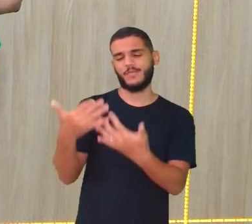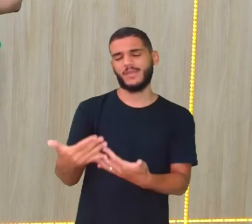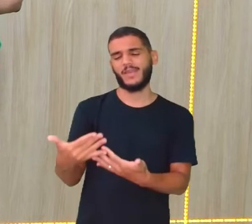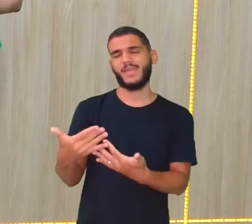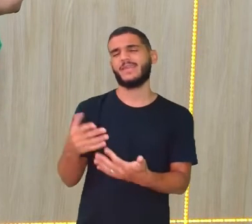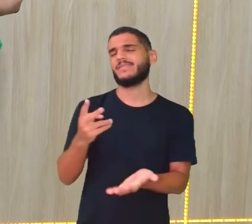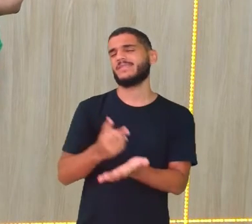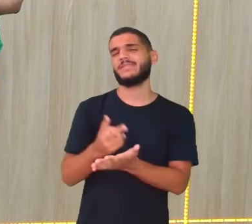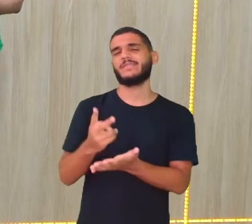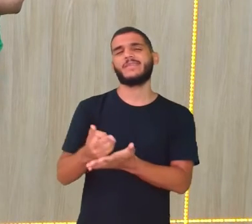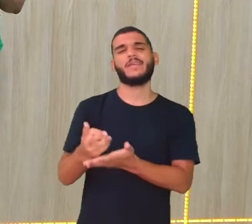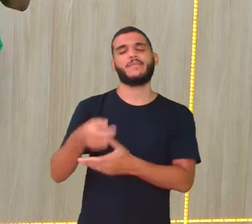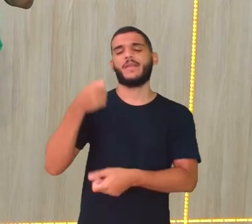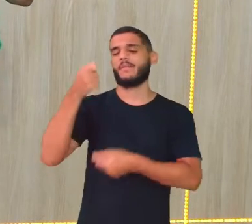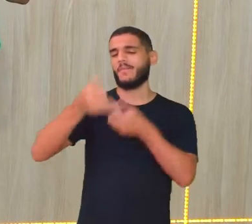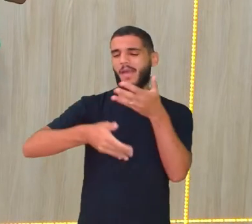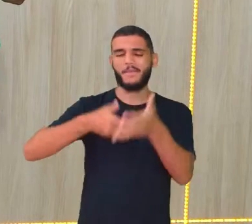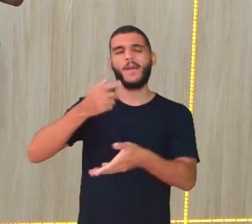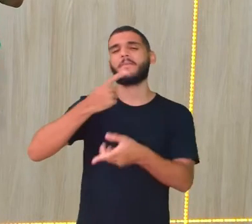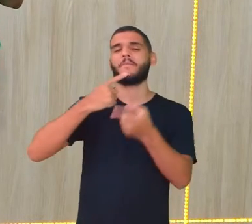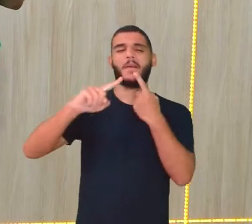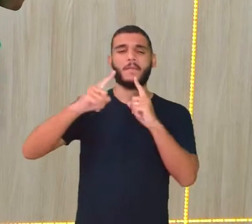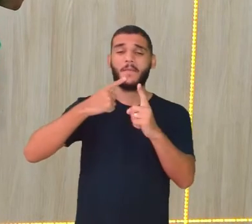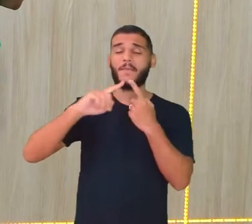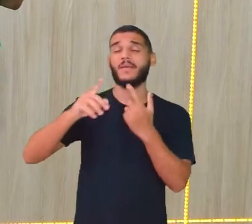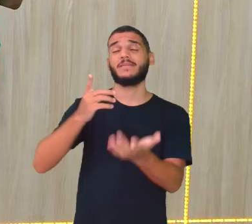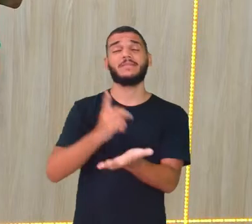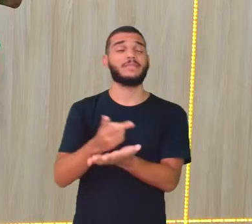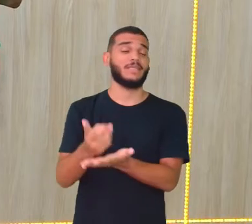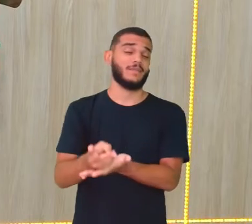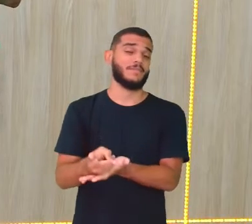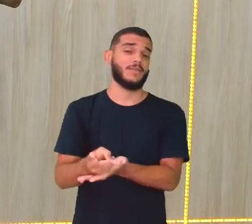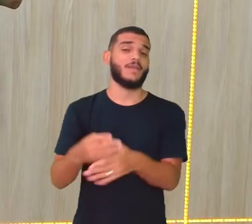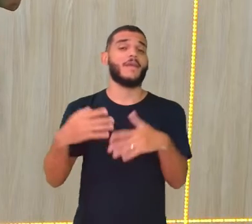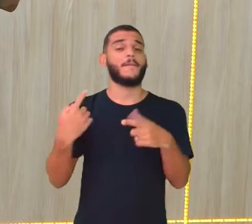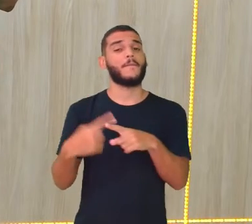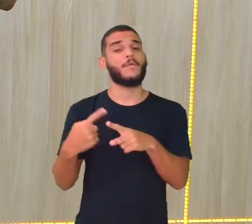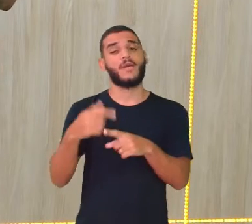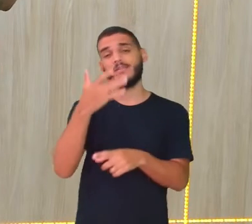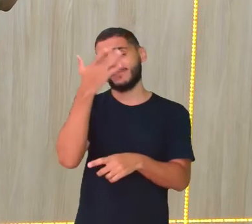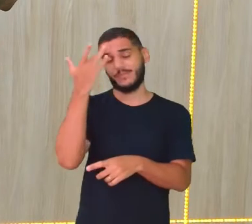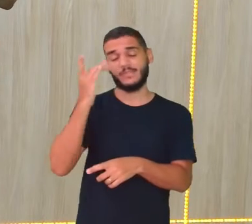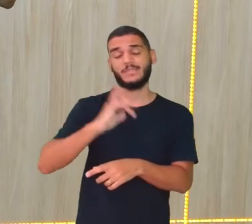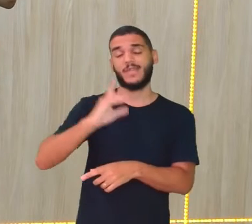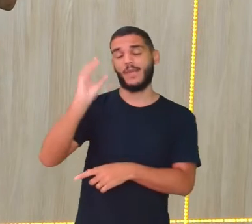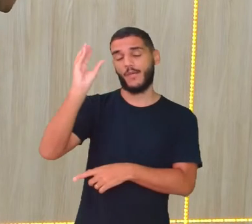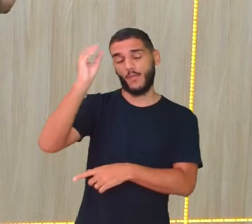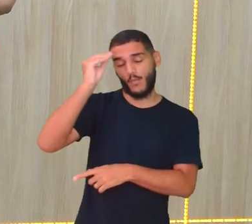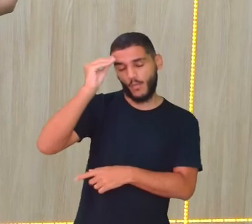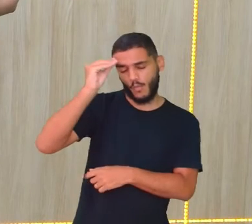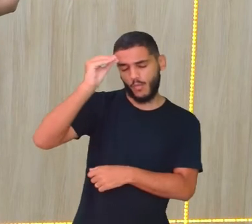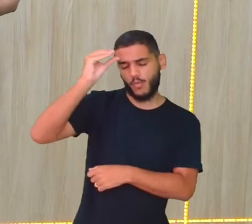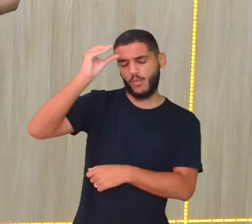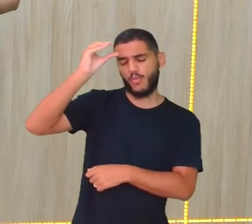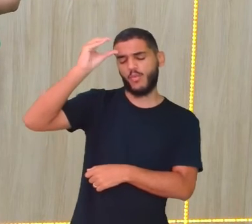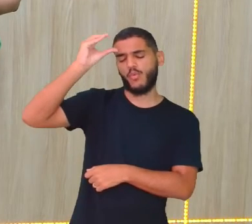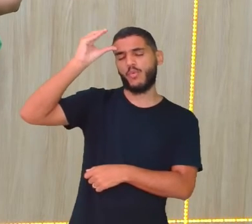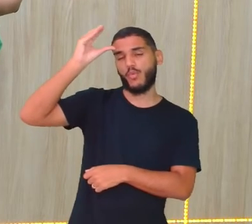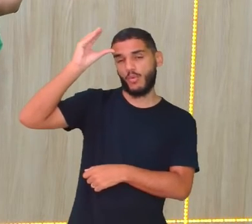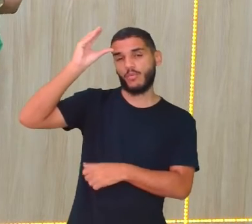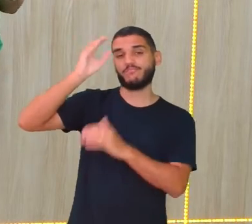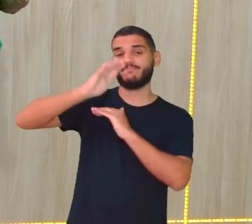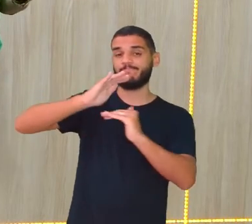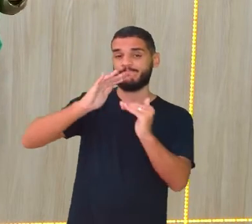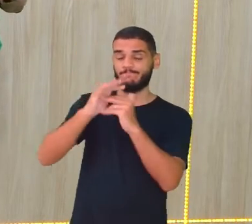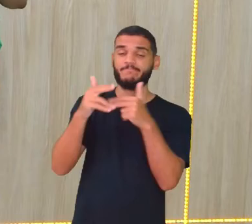na mesma tecla, mas é assim que as pessoas vão, né, adquirindo esse conhecimento, vão absorvendo, né, tudo